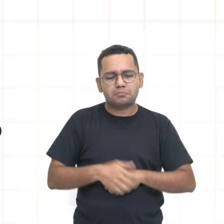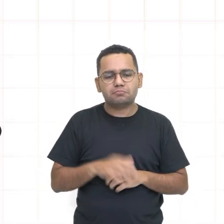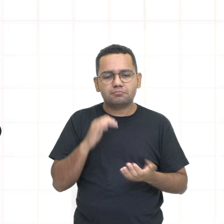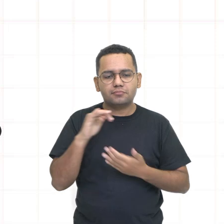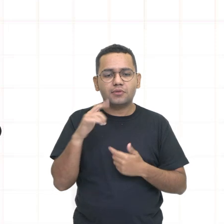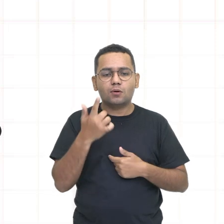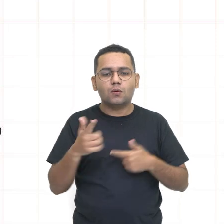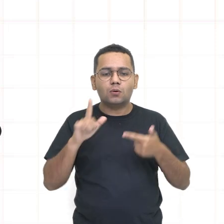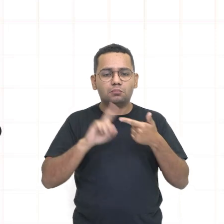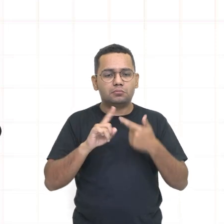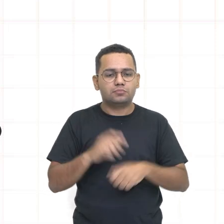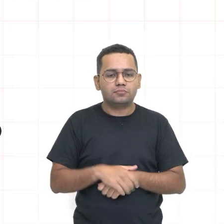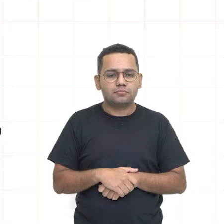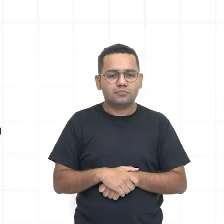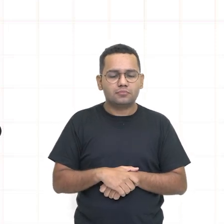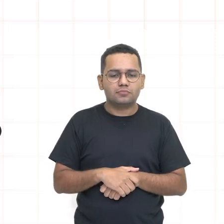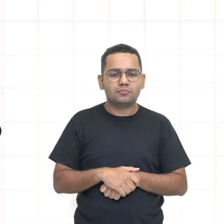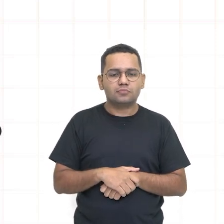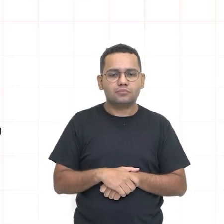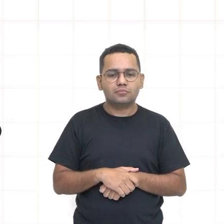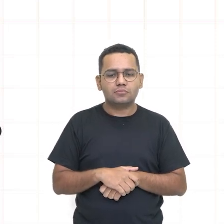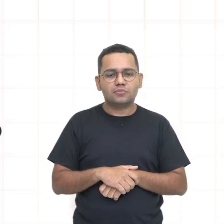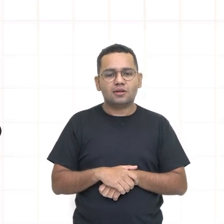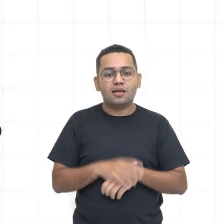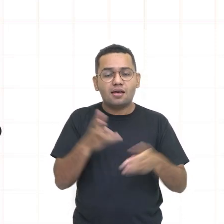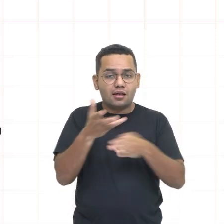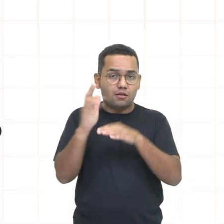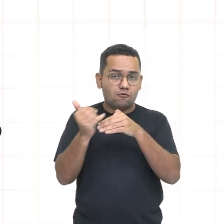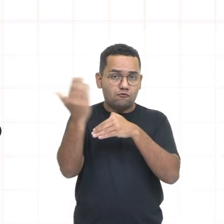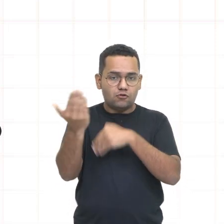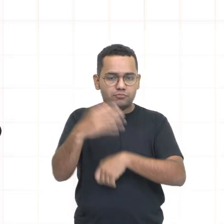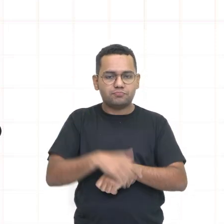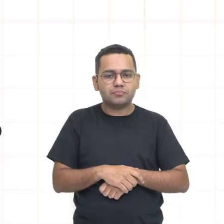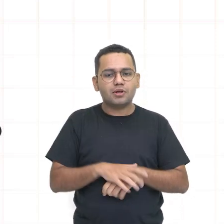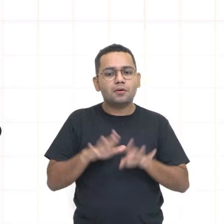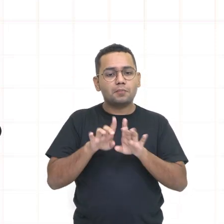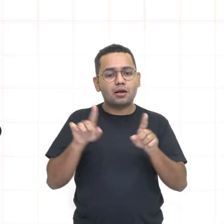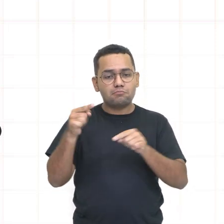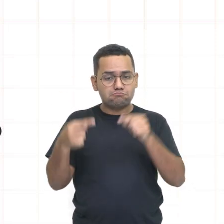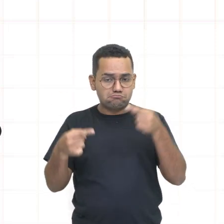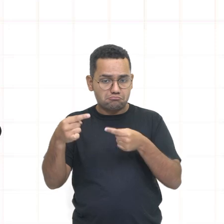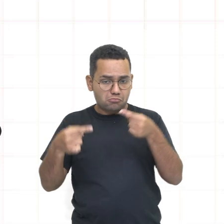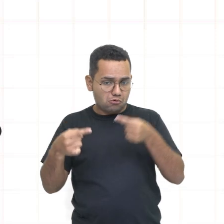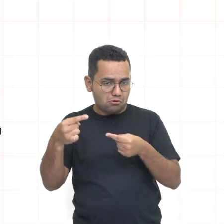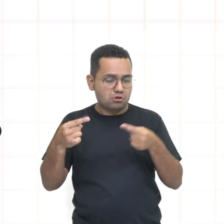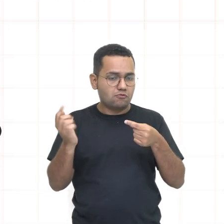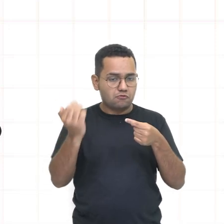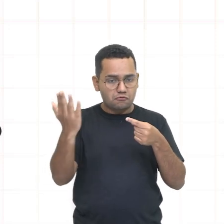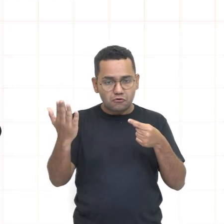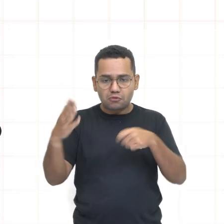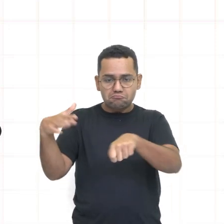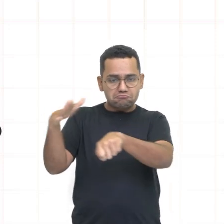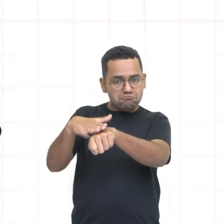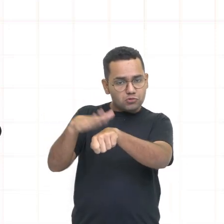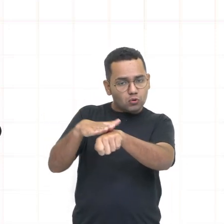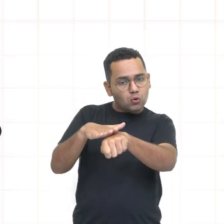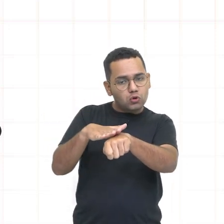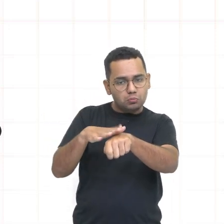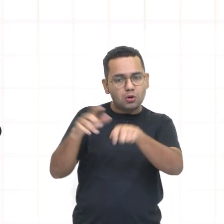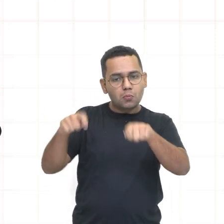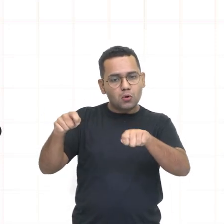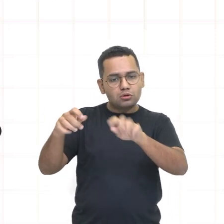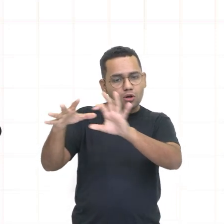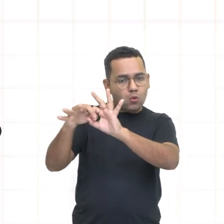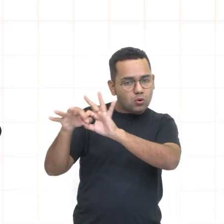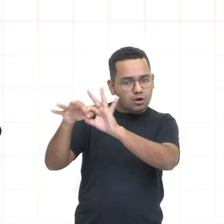das relações exteriores. A política externa independente fortaleceu relações com nações